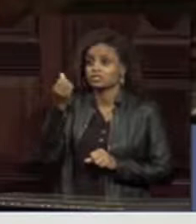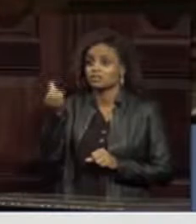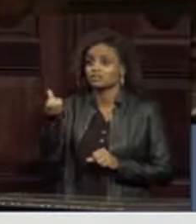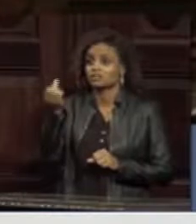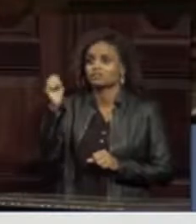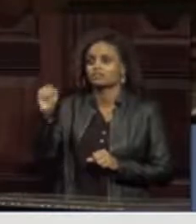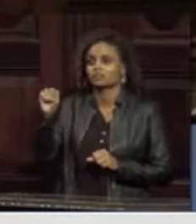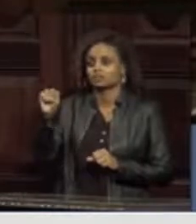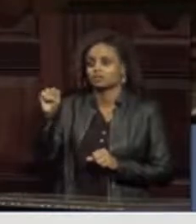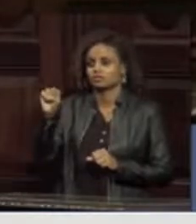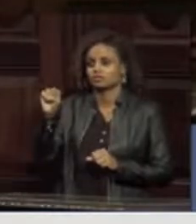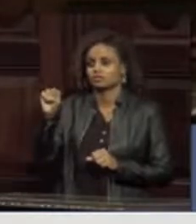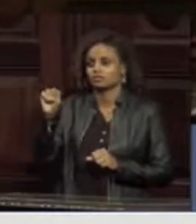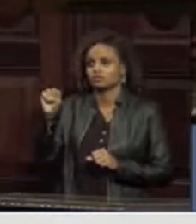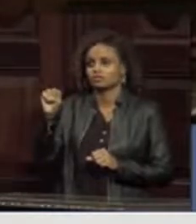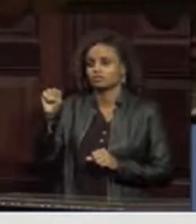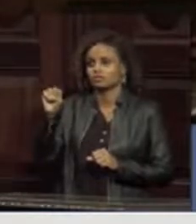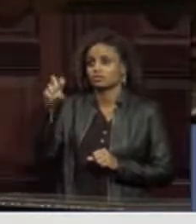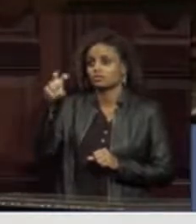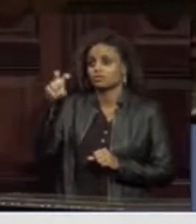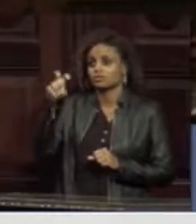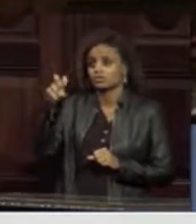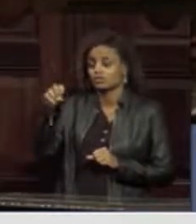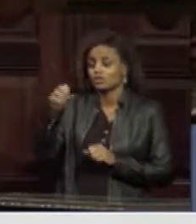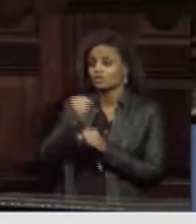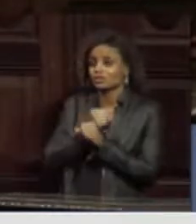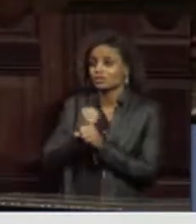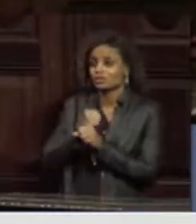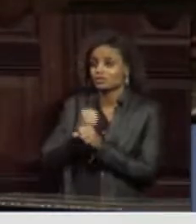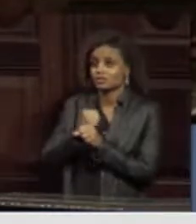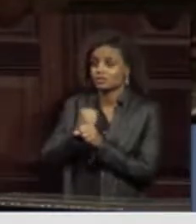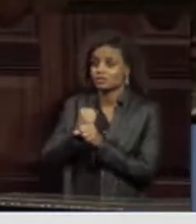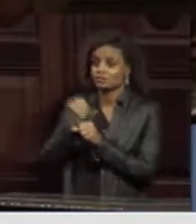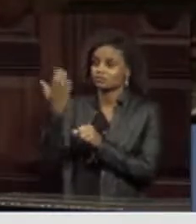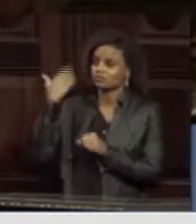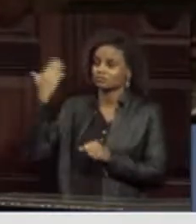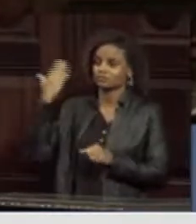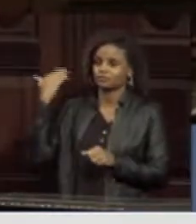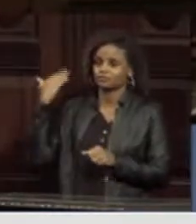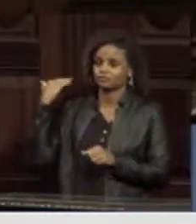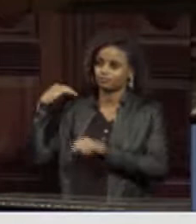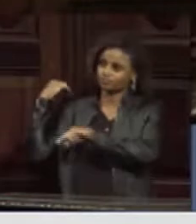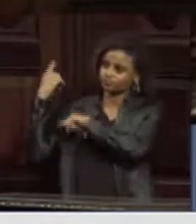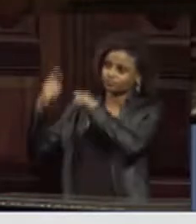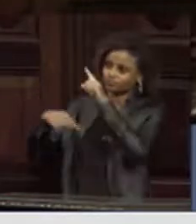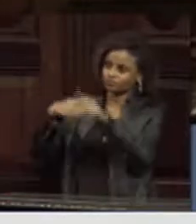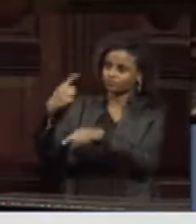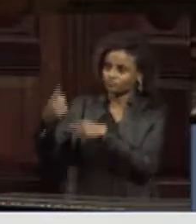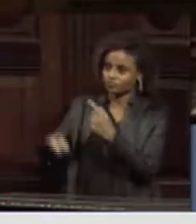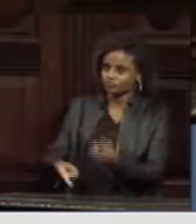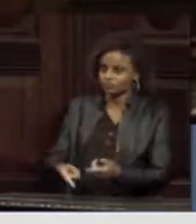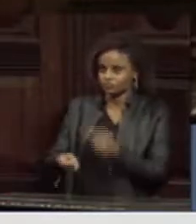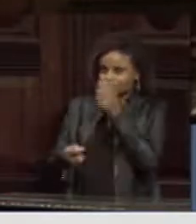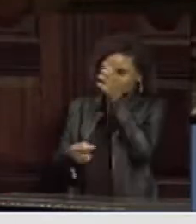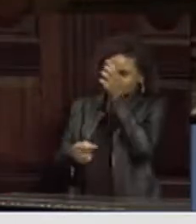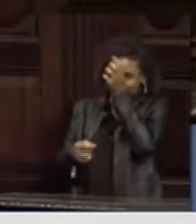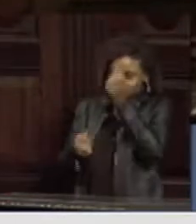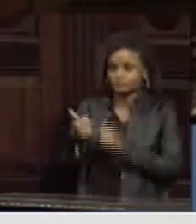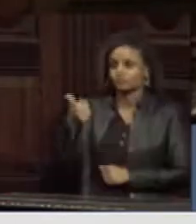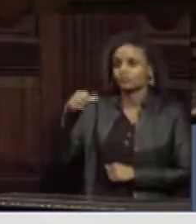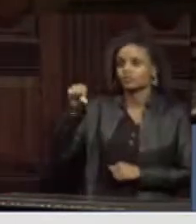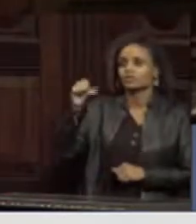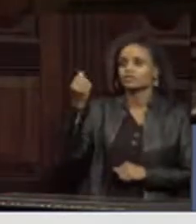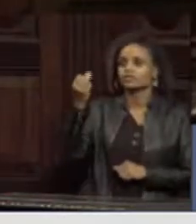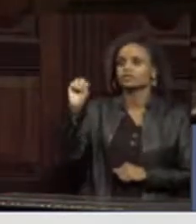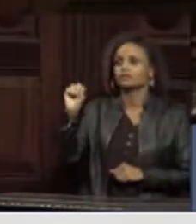1968. 50 anos se passaram. Em